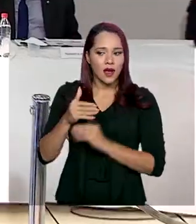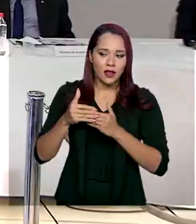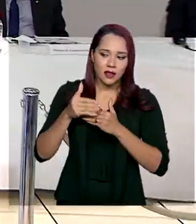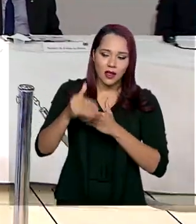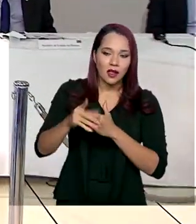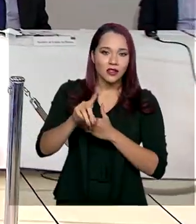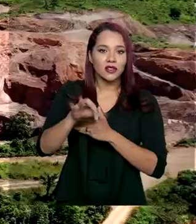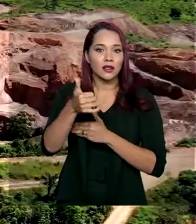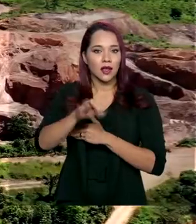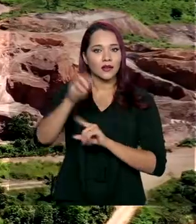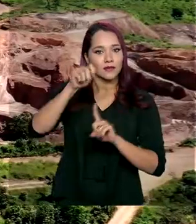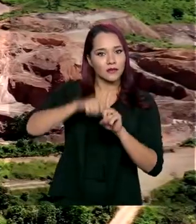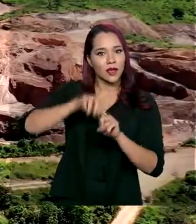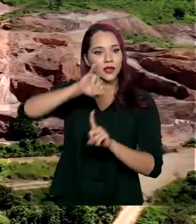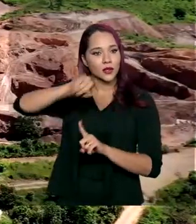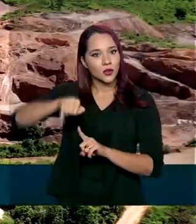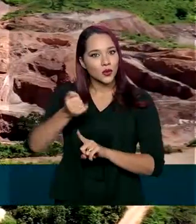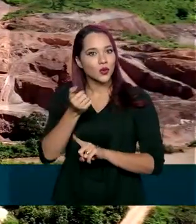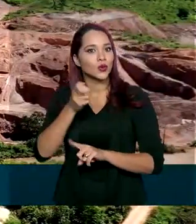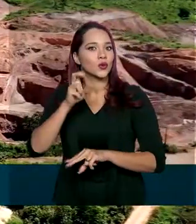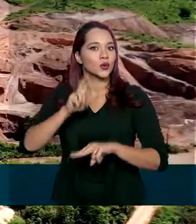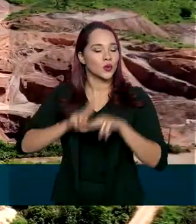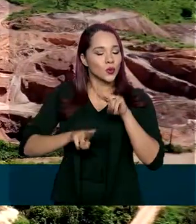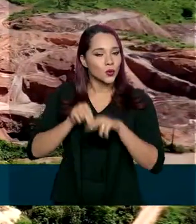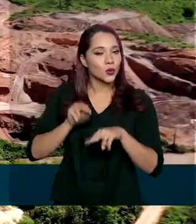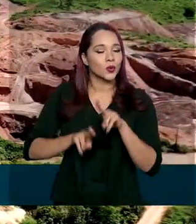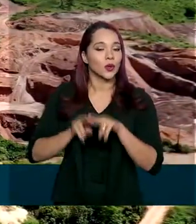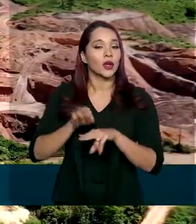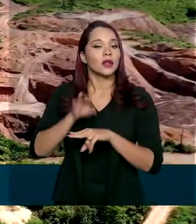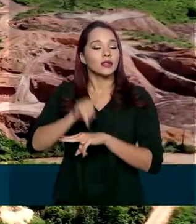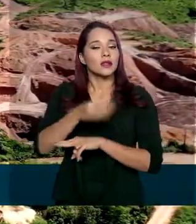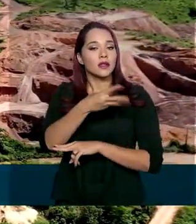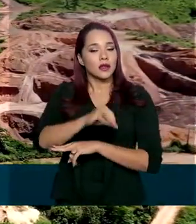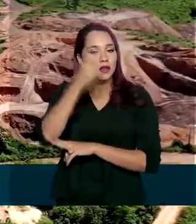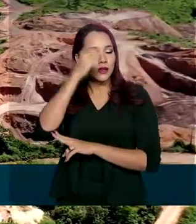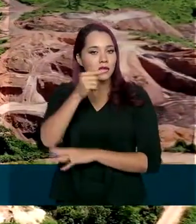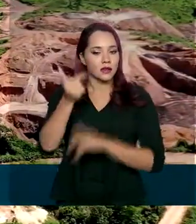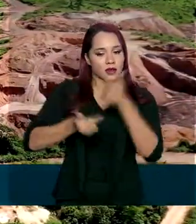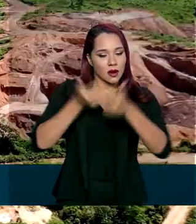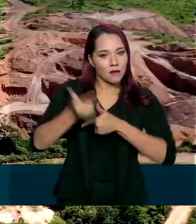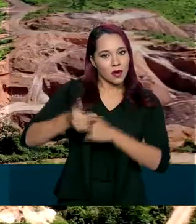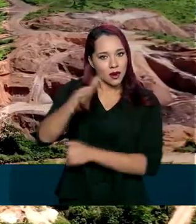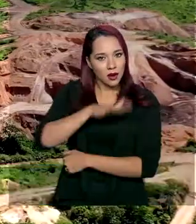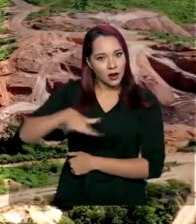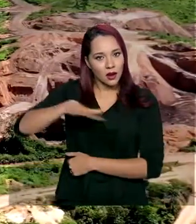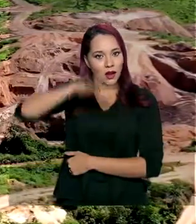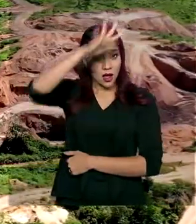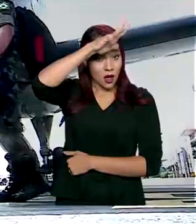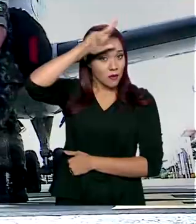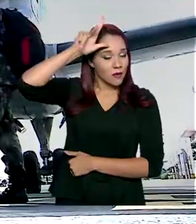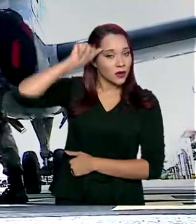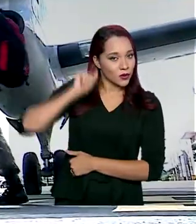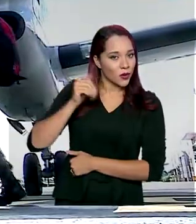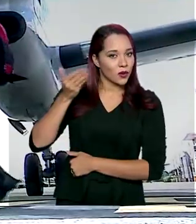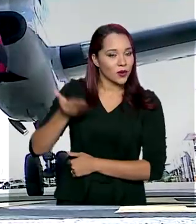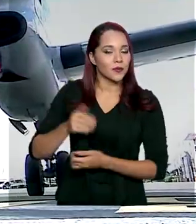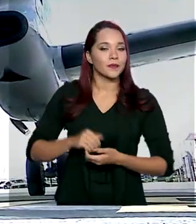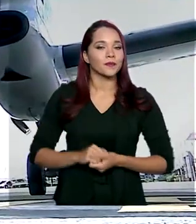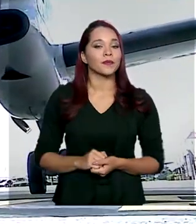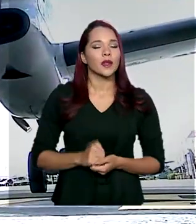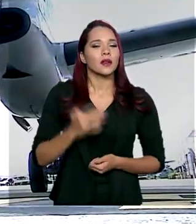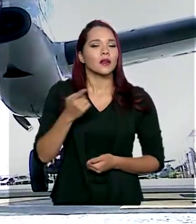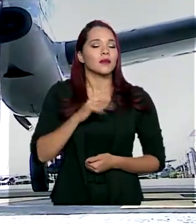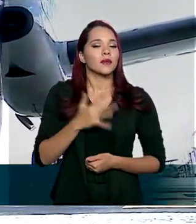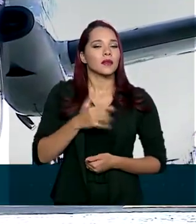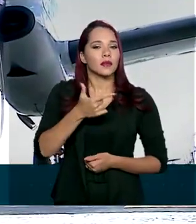10 de junho. Serão, a princípio, 30 dias de trabalho na região da Amazônia Legal, com efetivo